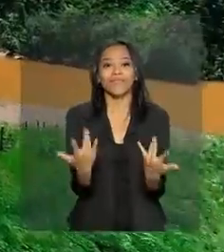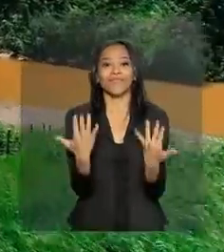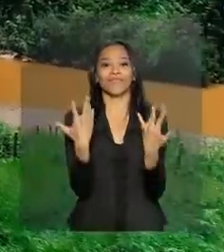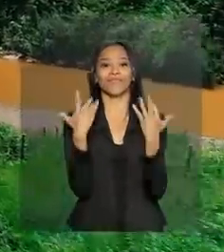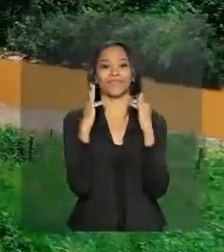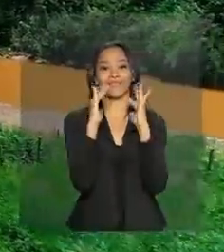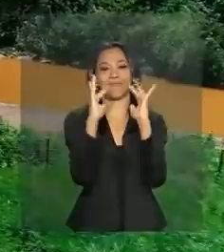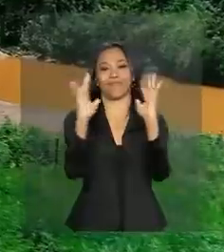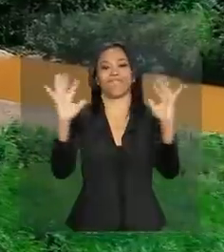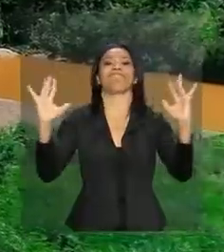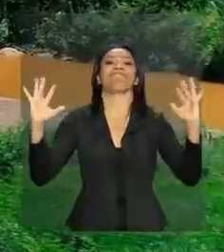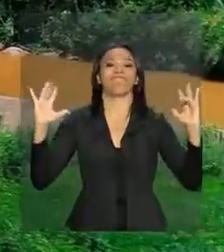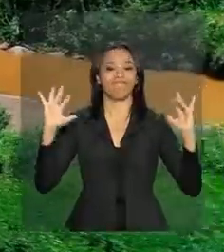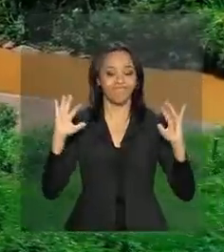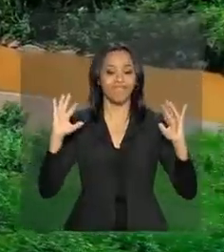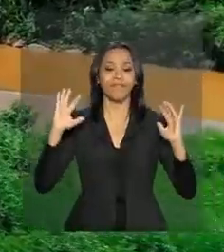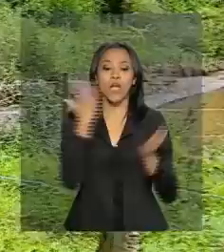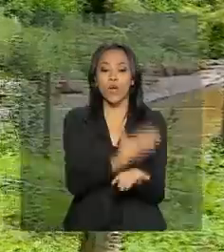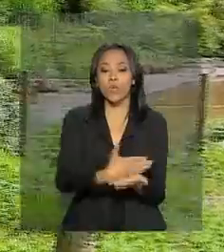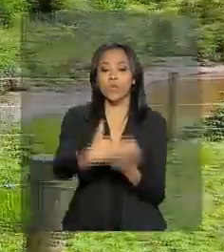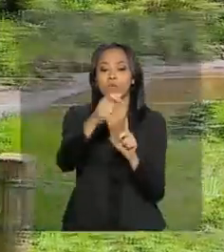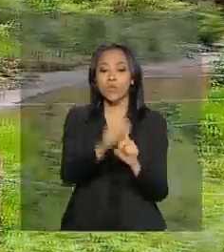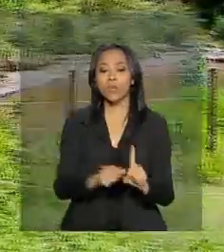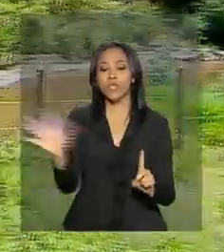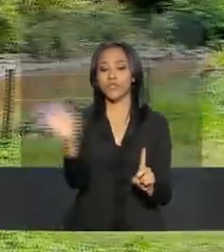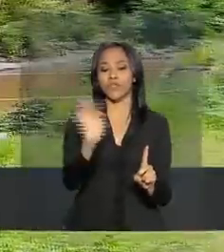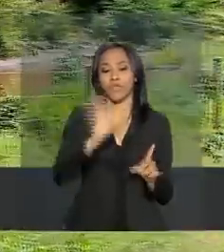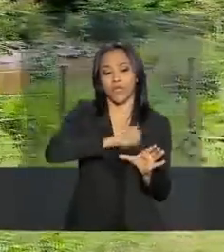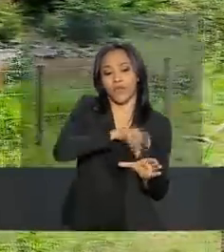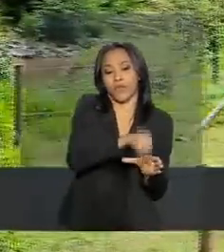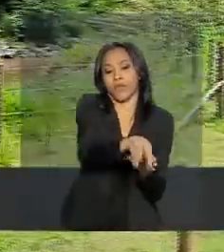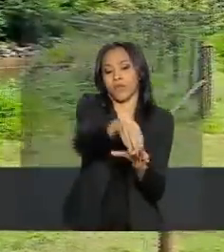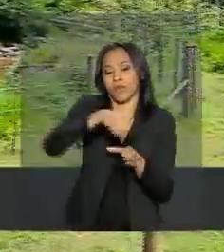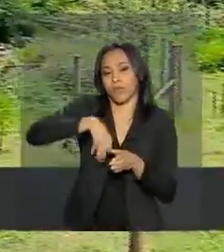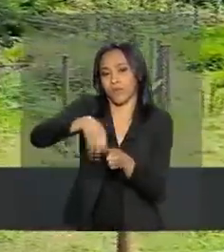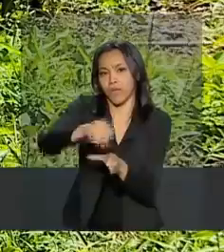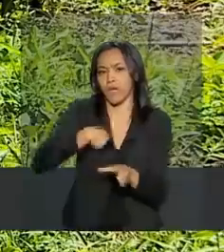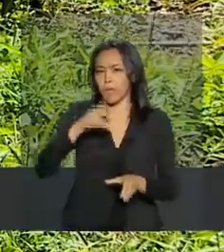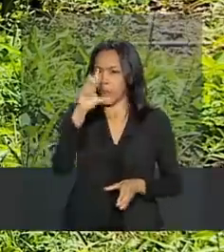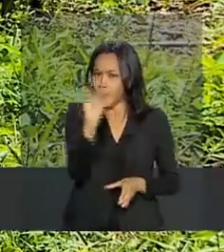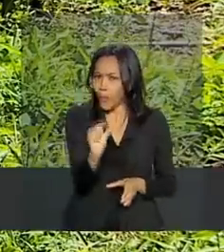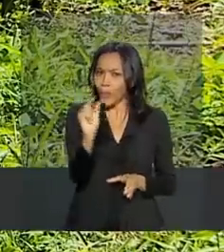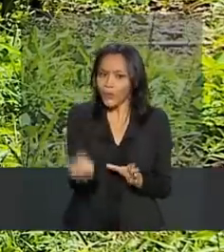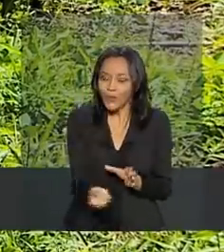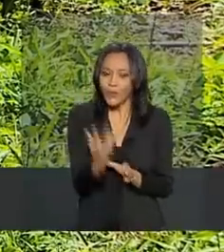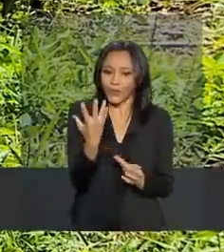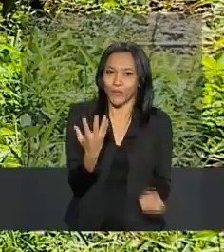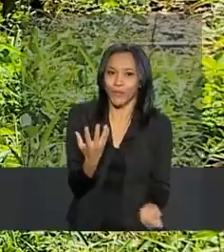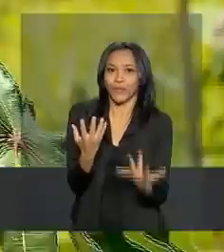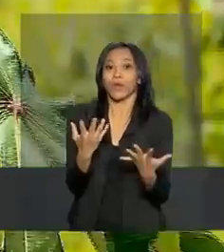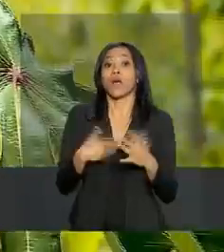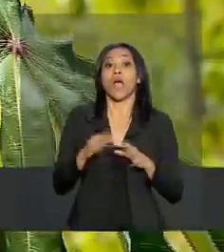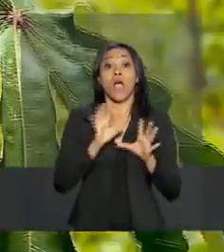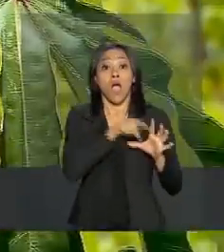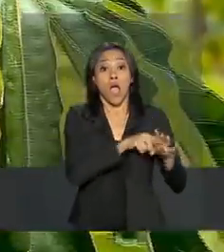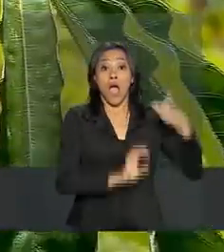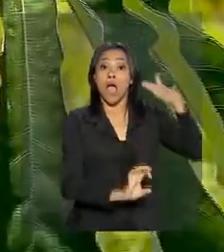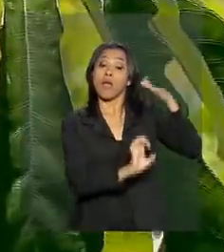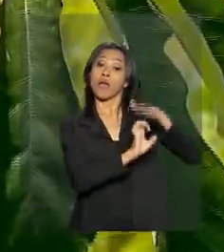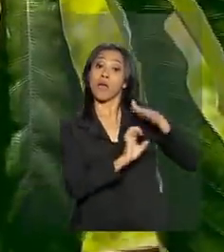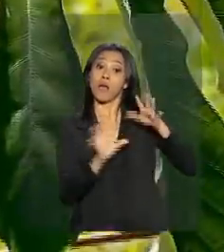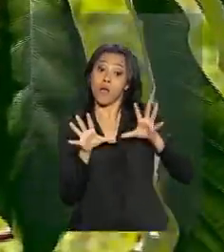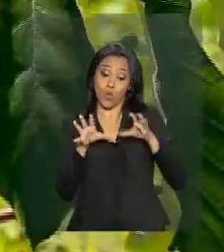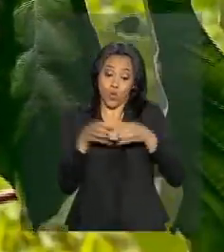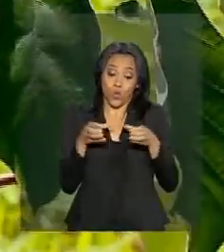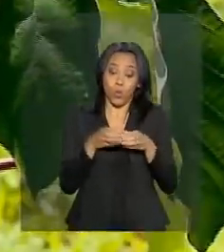O plantio das mudas começou em fevereiro e deu bons resultados em poucos meses. A Fundação Renova fez um convênio com a